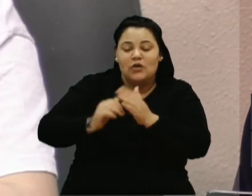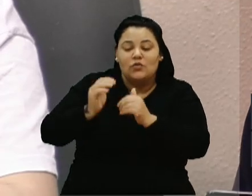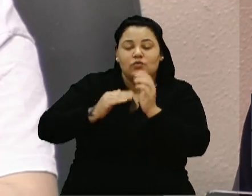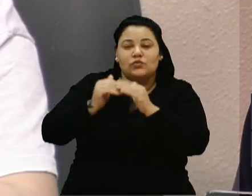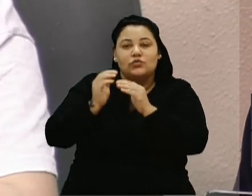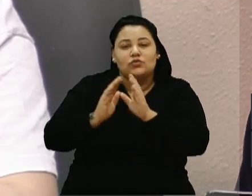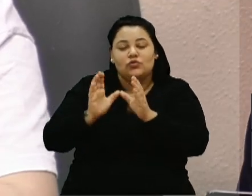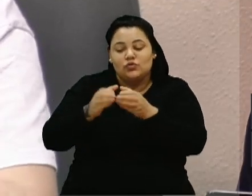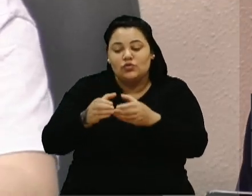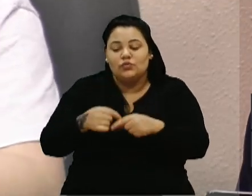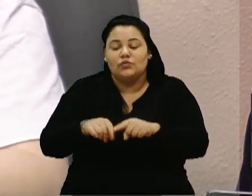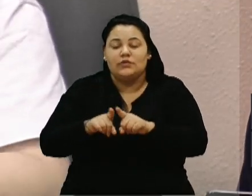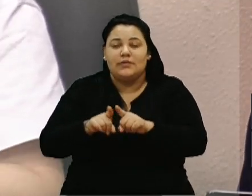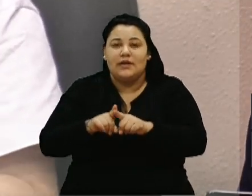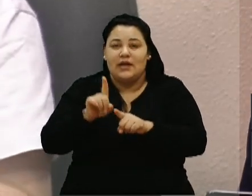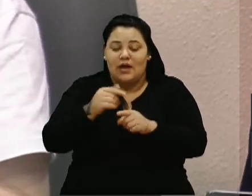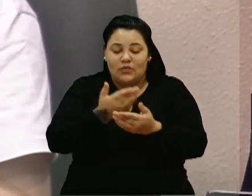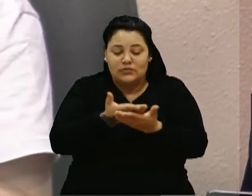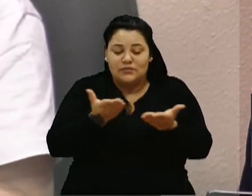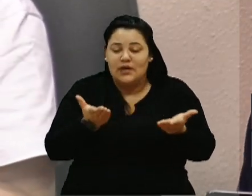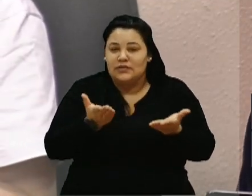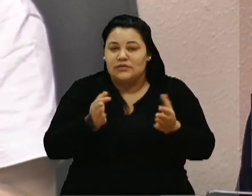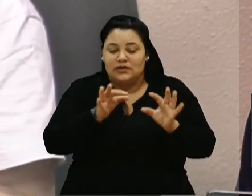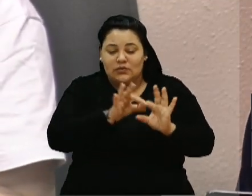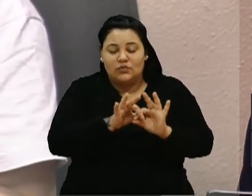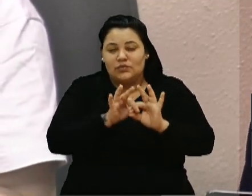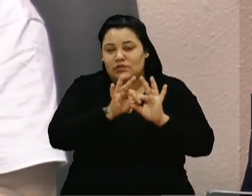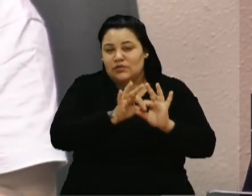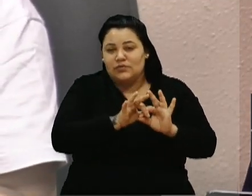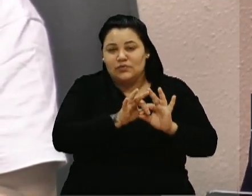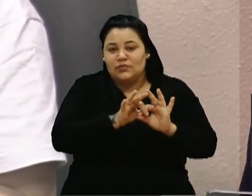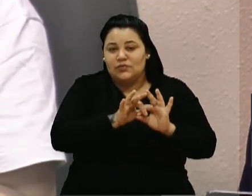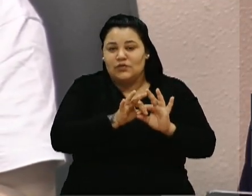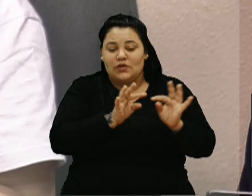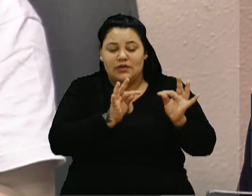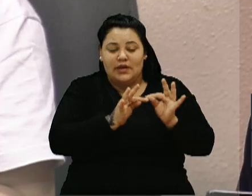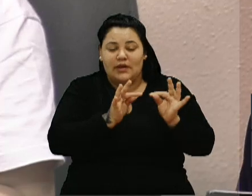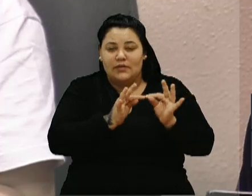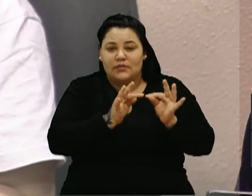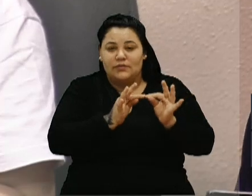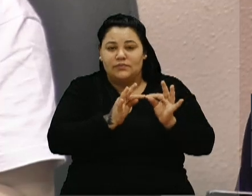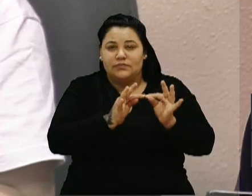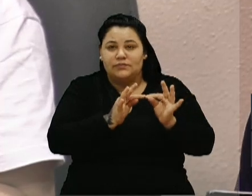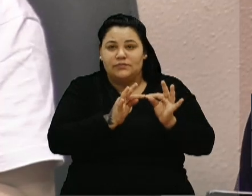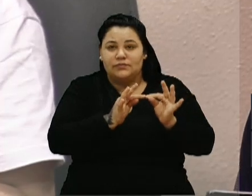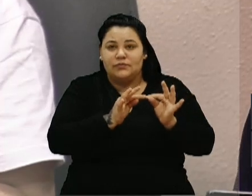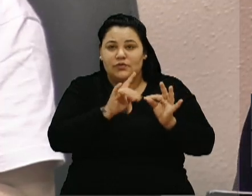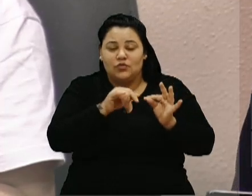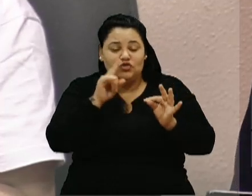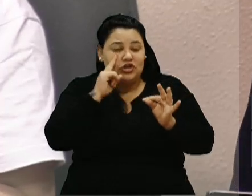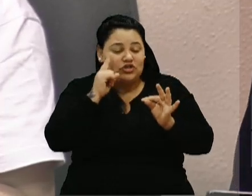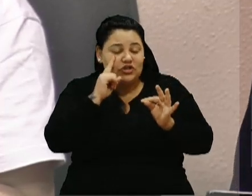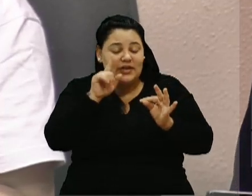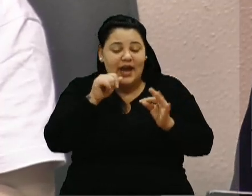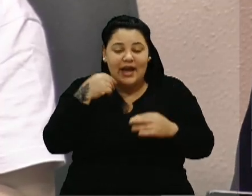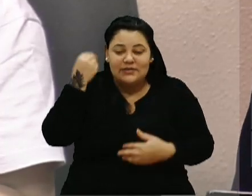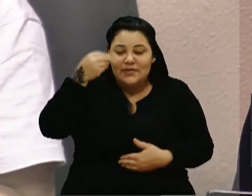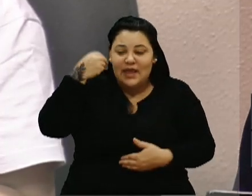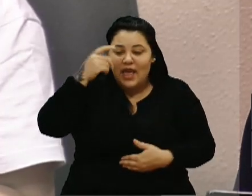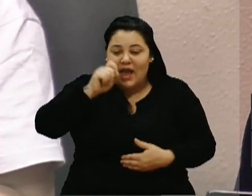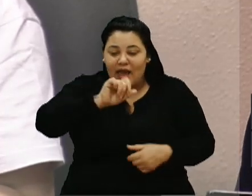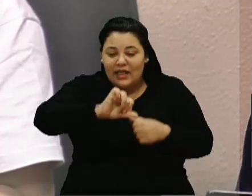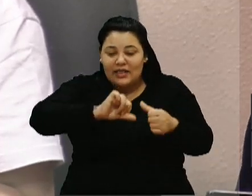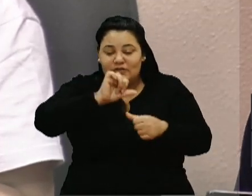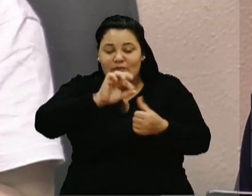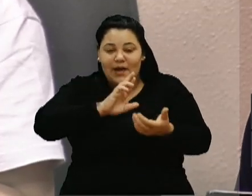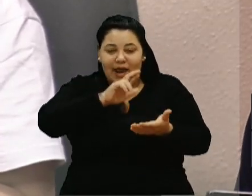coletiva. É um espaço onde se entrelaçam o saber técnico, o fazer cotidiano e as experiências de quem transforma a